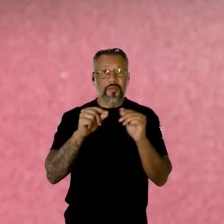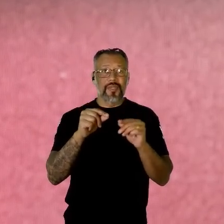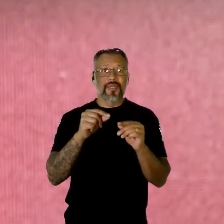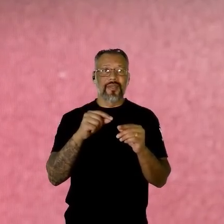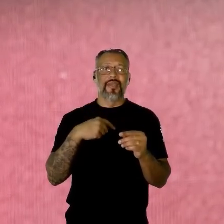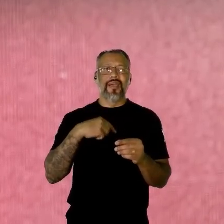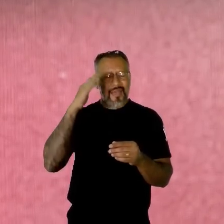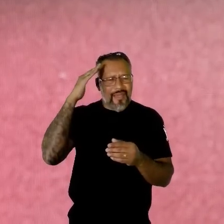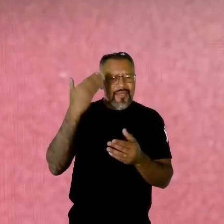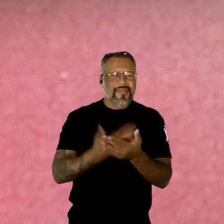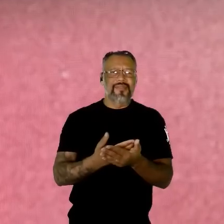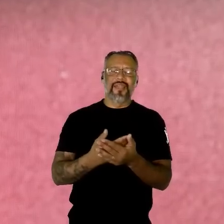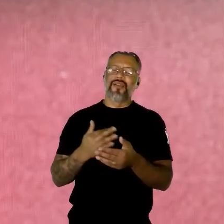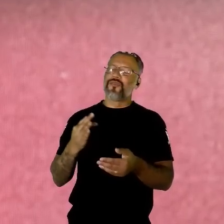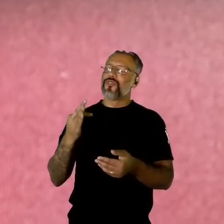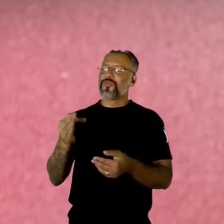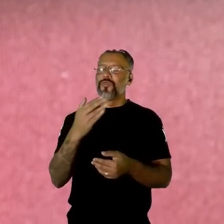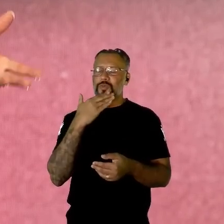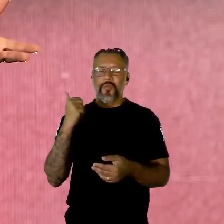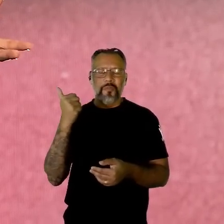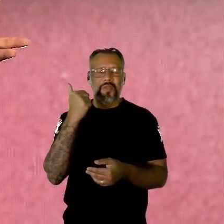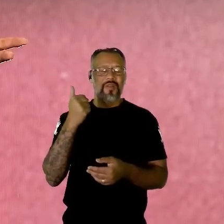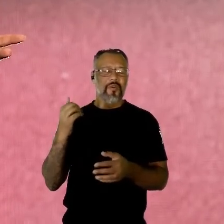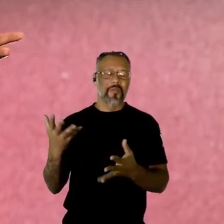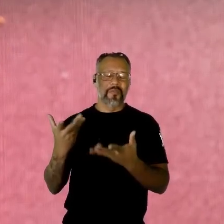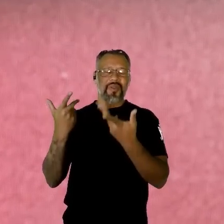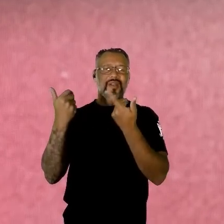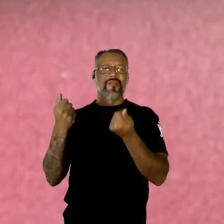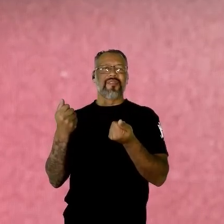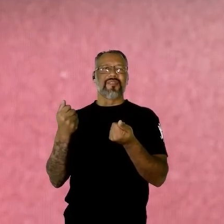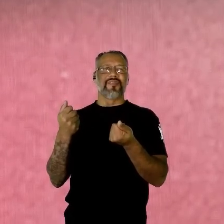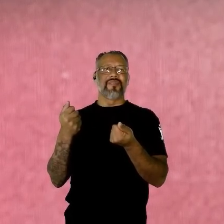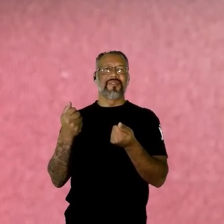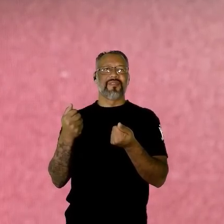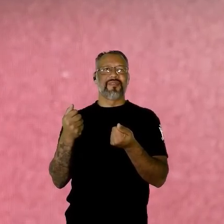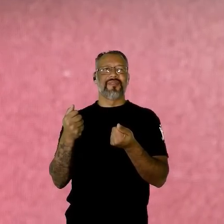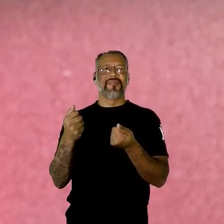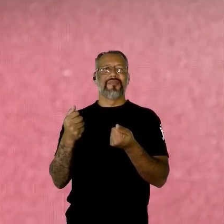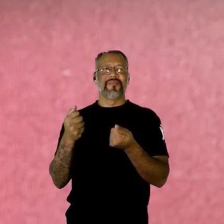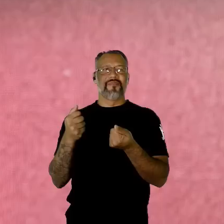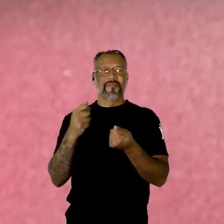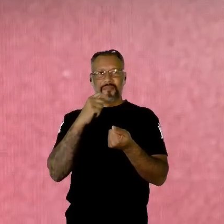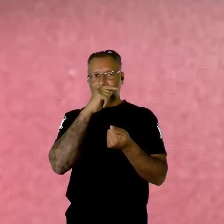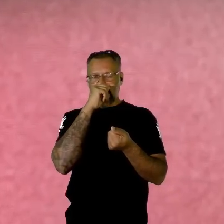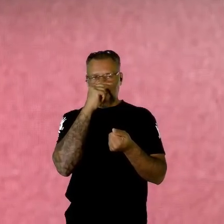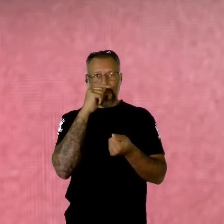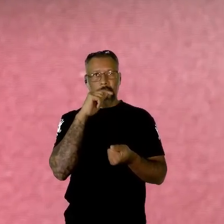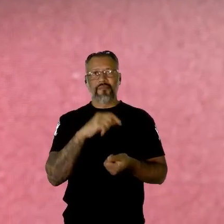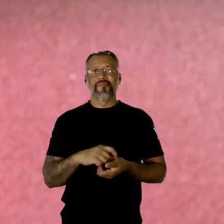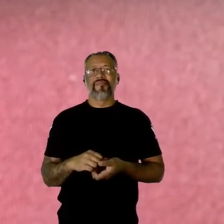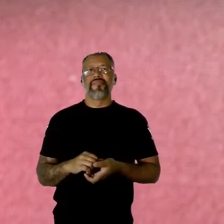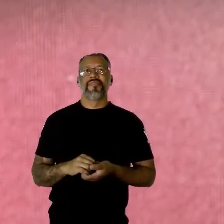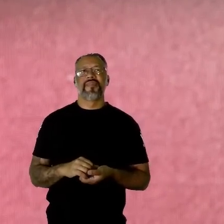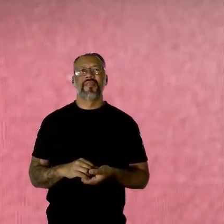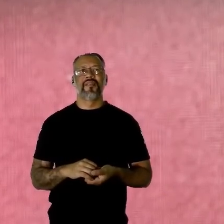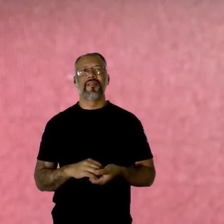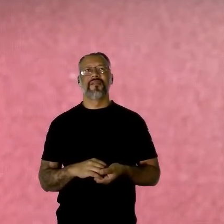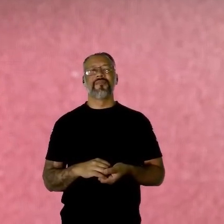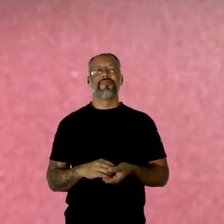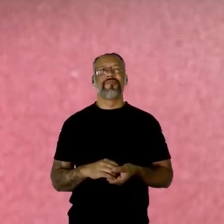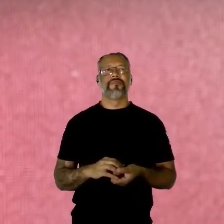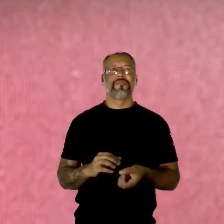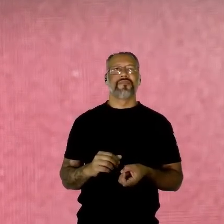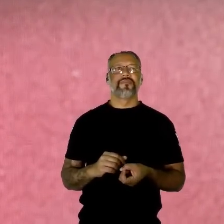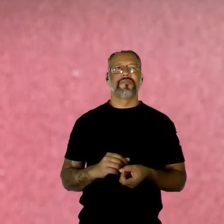a Bíblia diz que os jovens terão visões O que que a visão visão não é vista é o que tá aqui na minha frente visão é aquilo que eu vejo